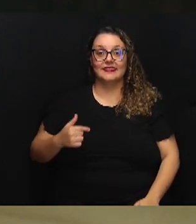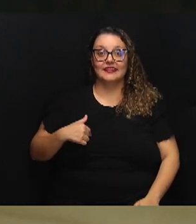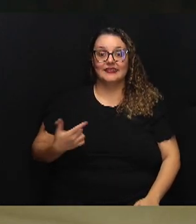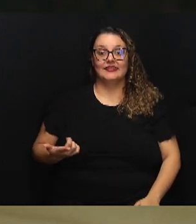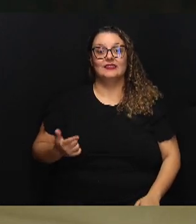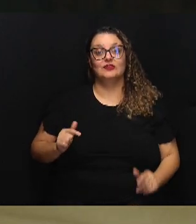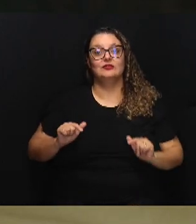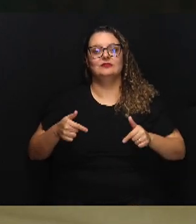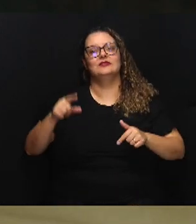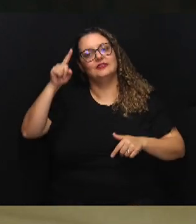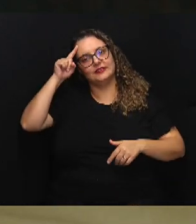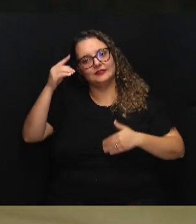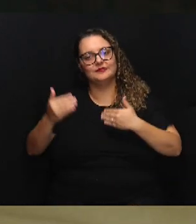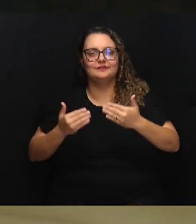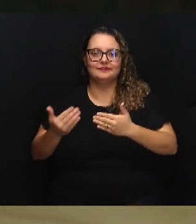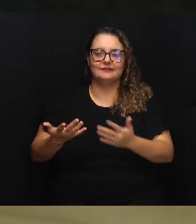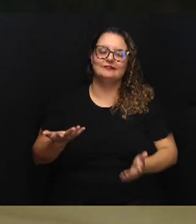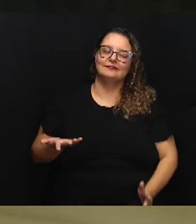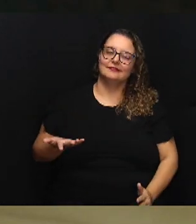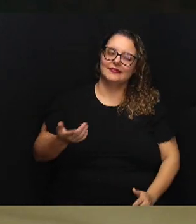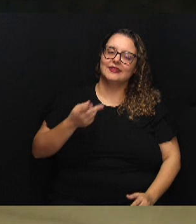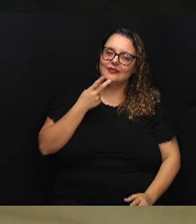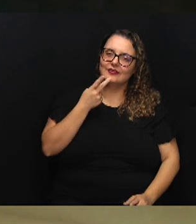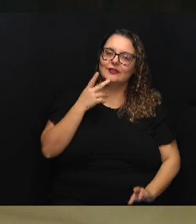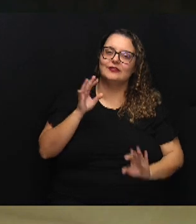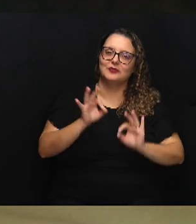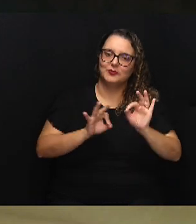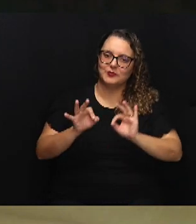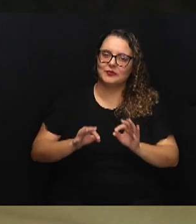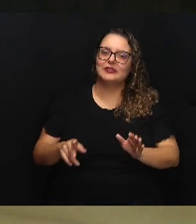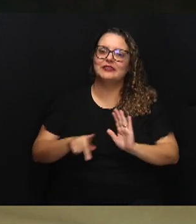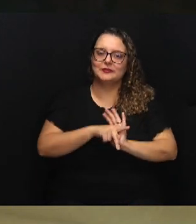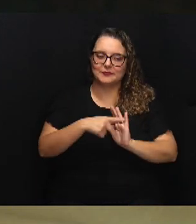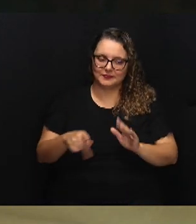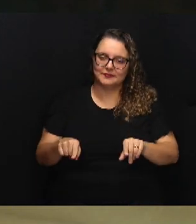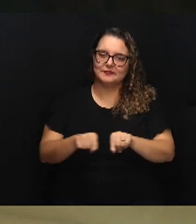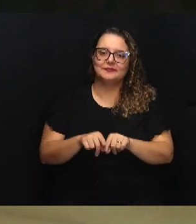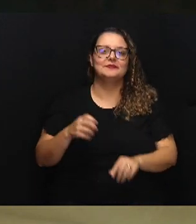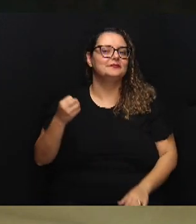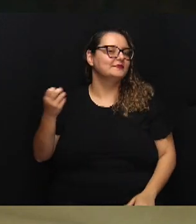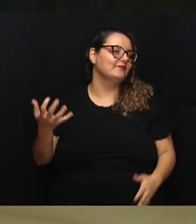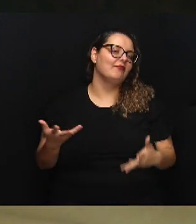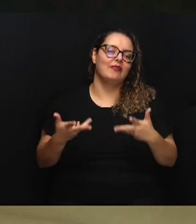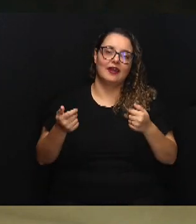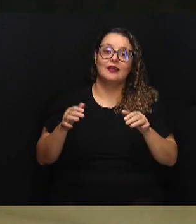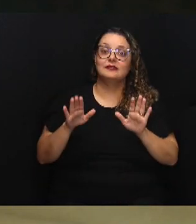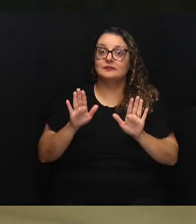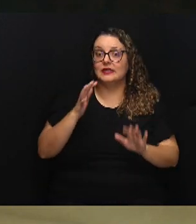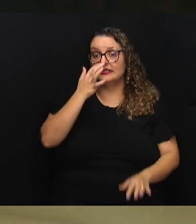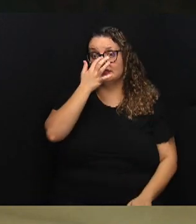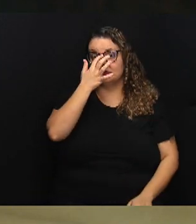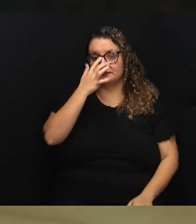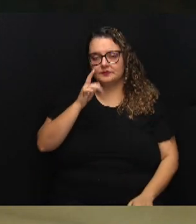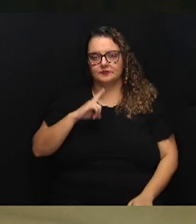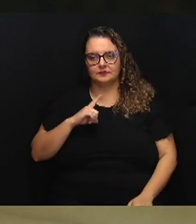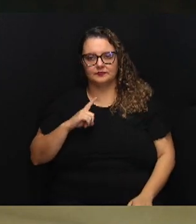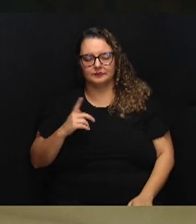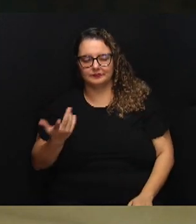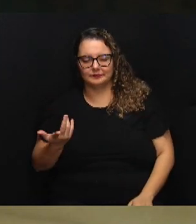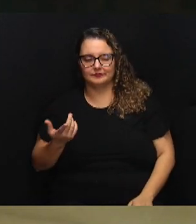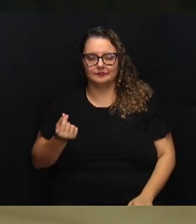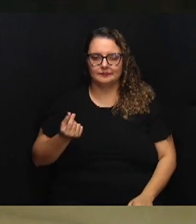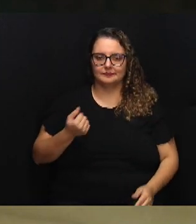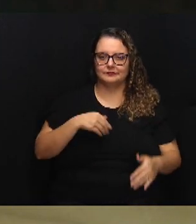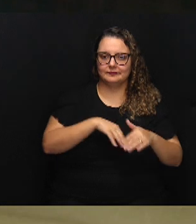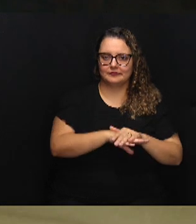cada vez, mas eu vou te contar que um planejamento também faz parte e viajar é maravilhoso. Mas você ter aí um dinheirinho